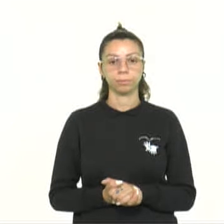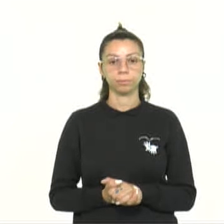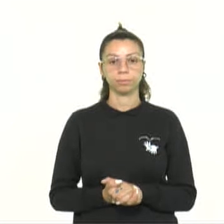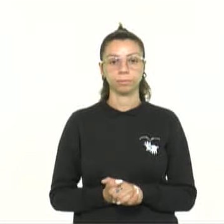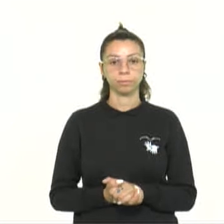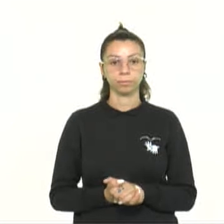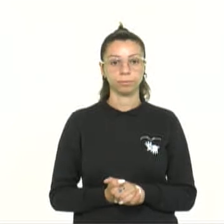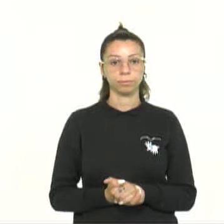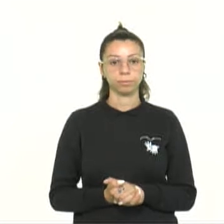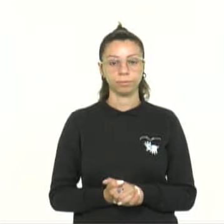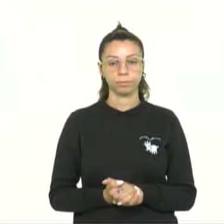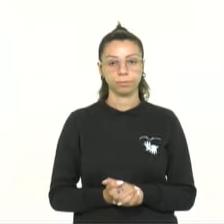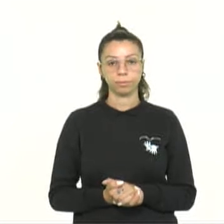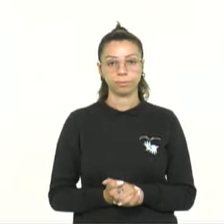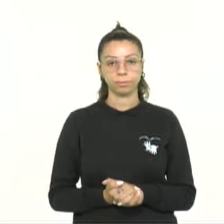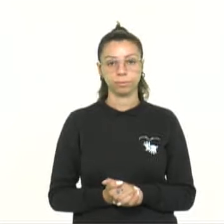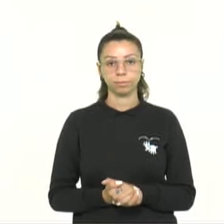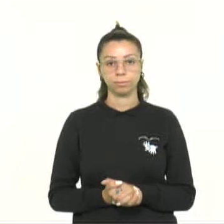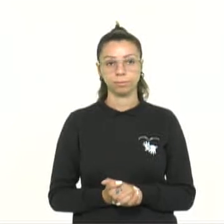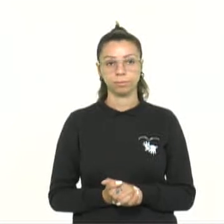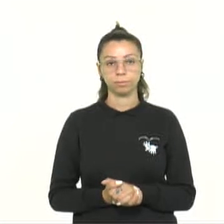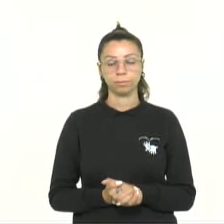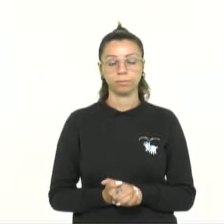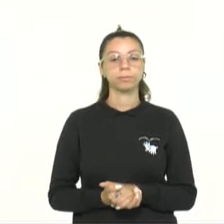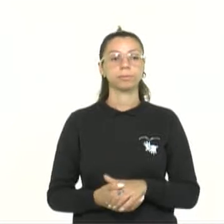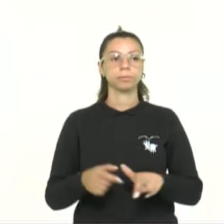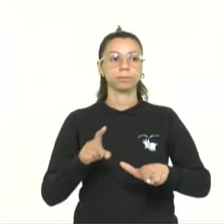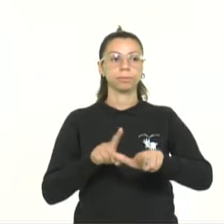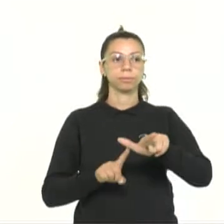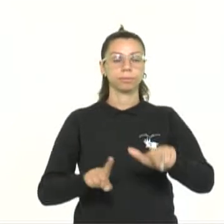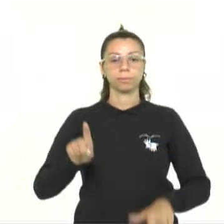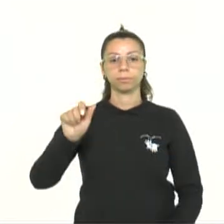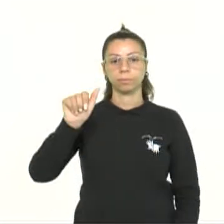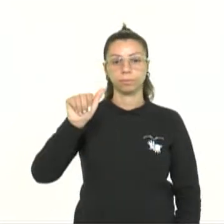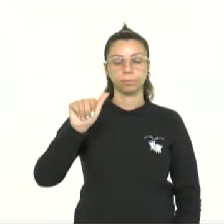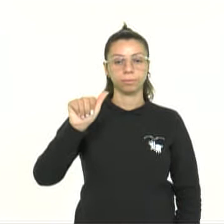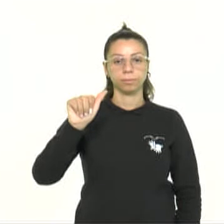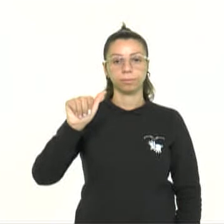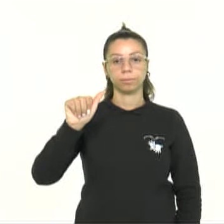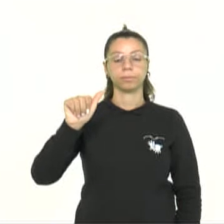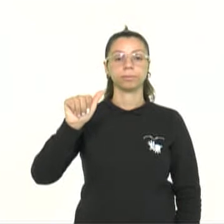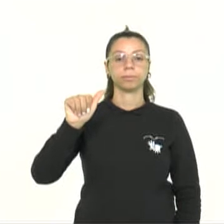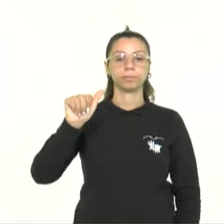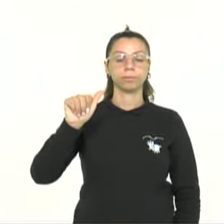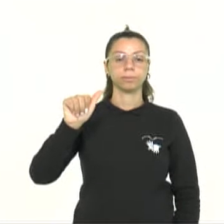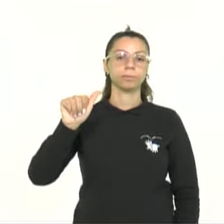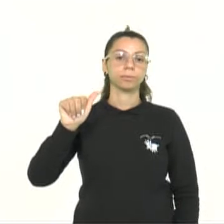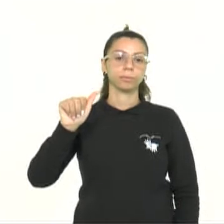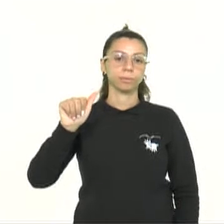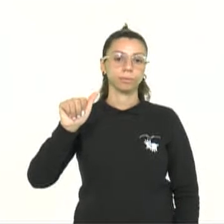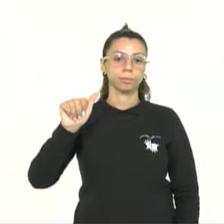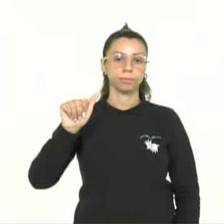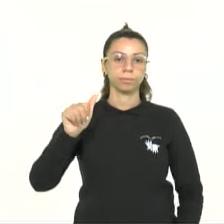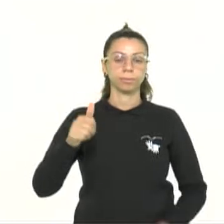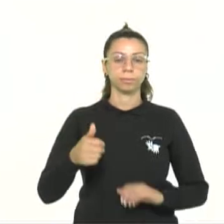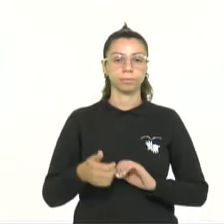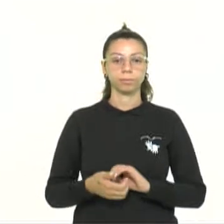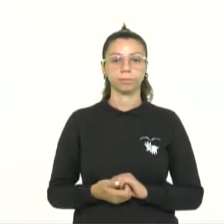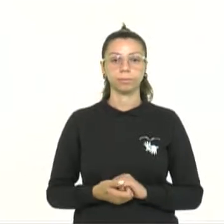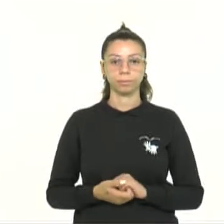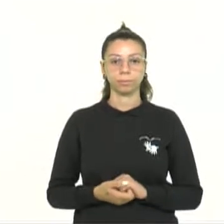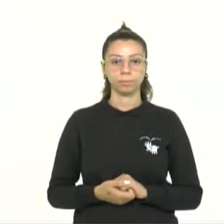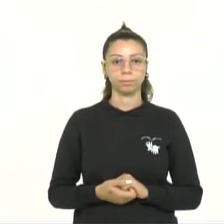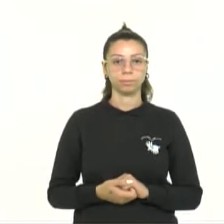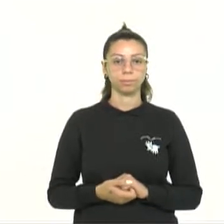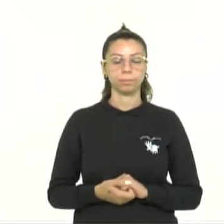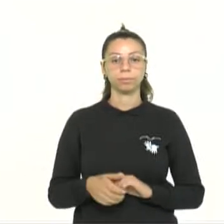los discapacitados. Em la A, a pergunta é: que tipo de diferença trata essa